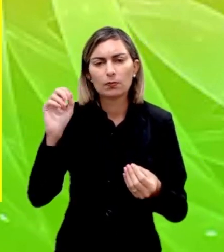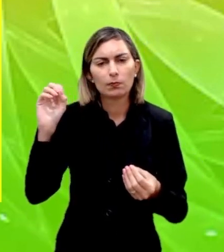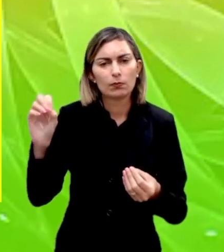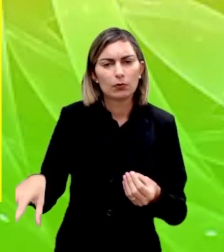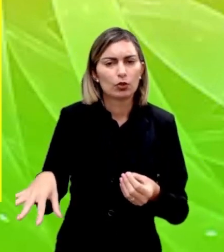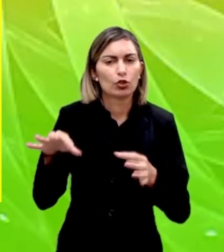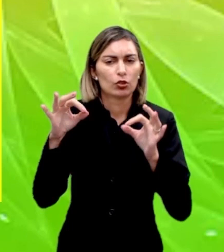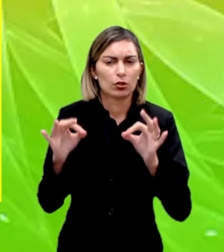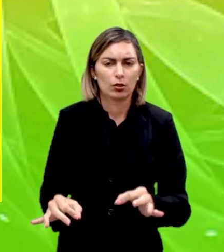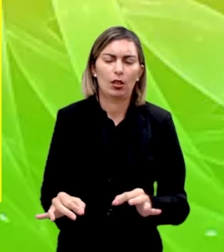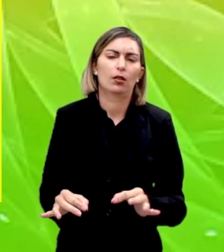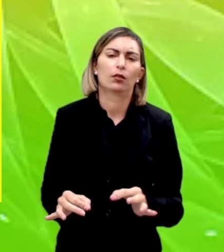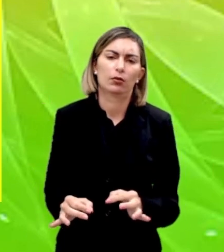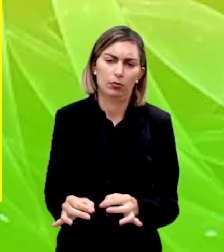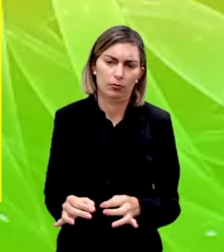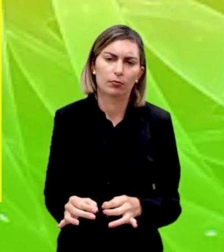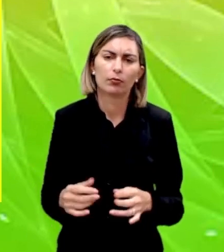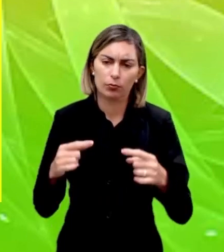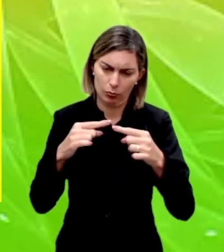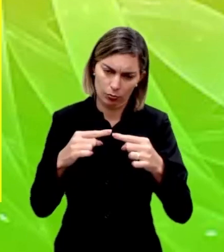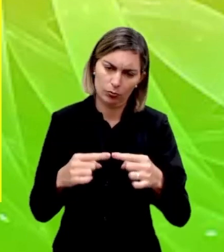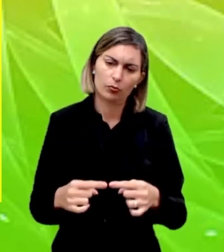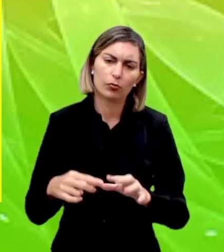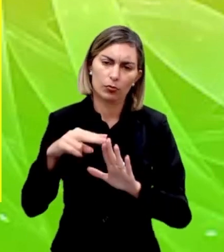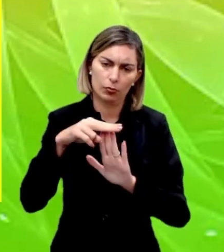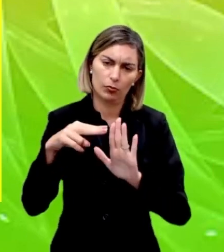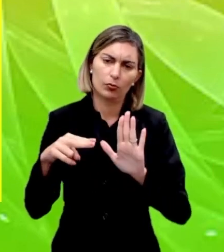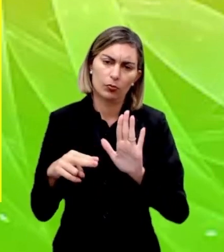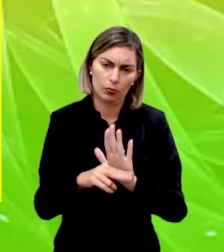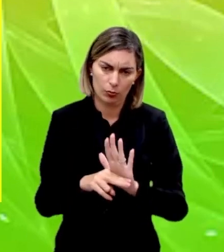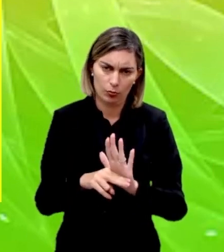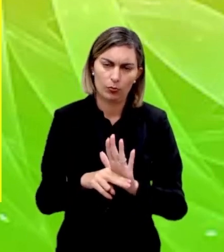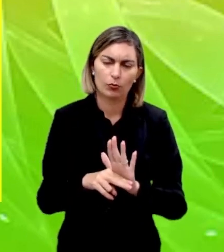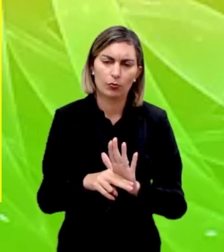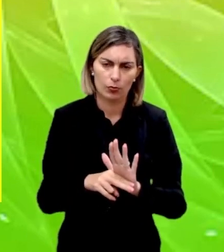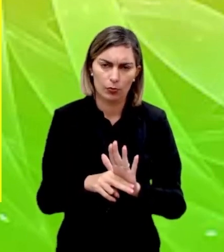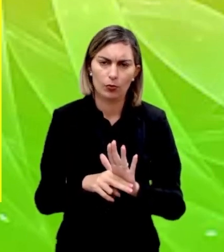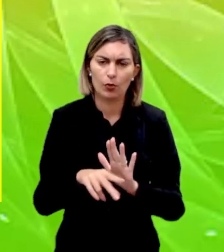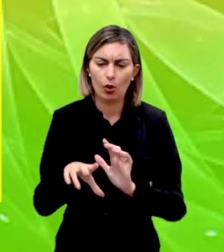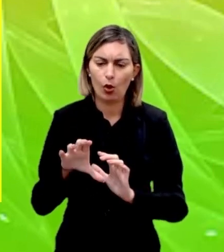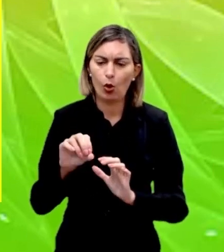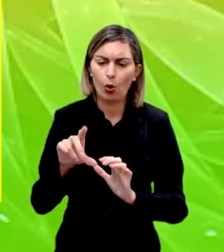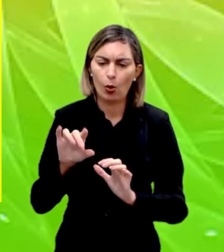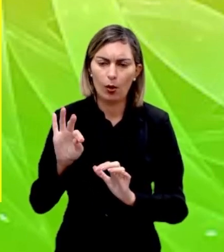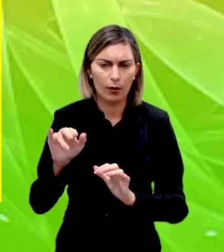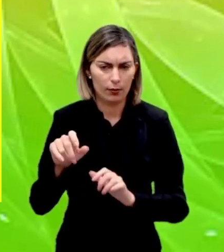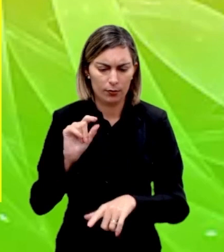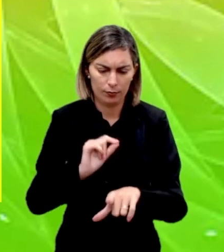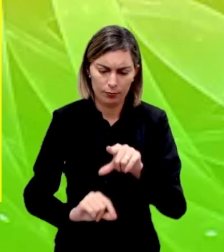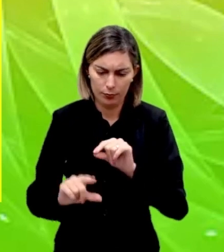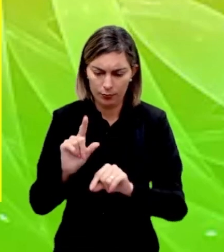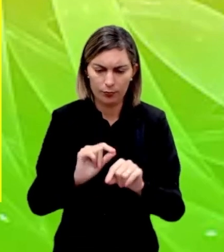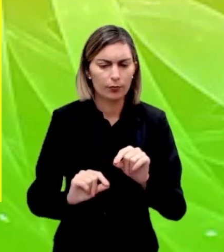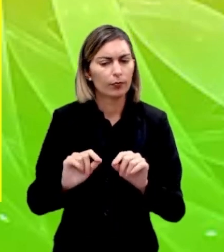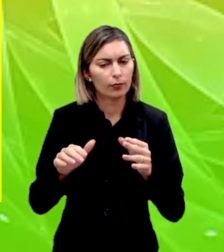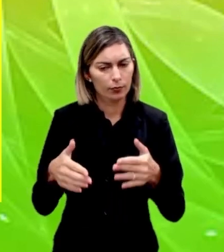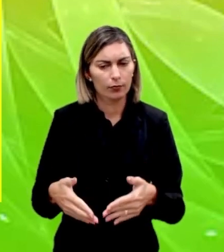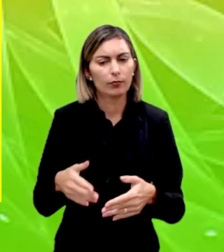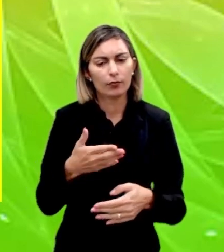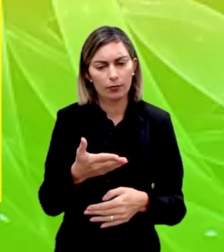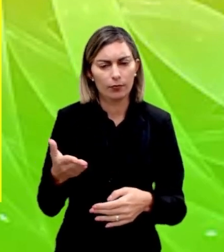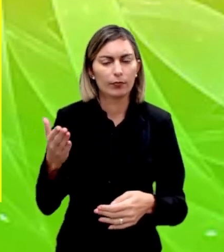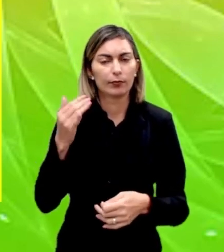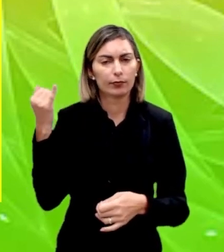o descarte de acordo com as normas, usa a coleta seletiva, trabalha nessa direção. Isso aí